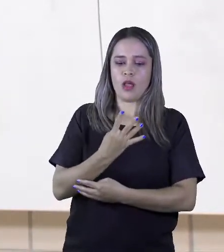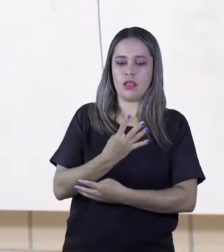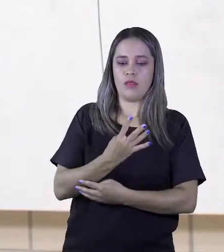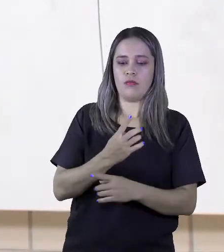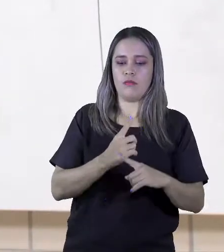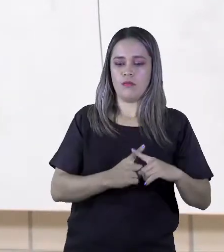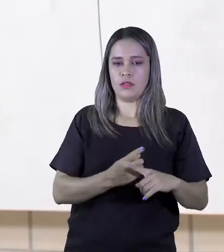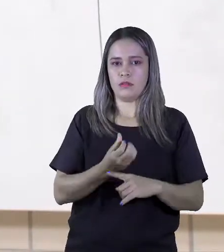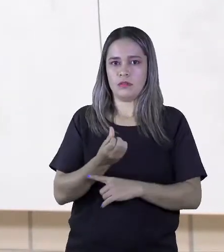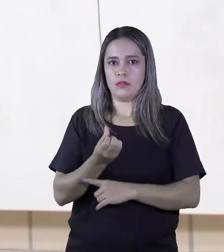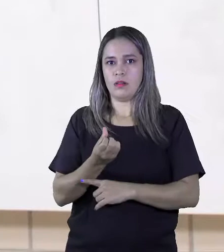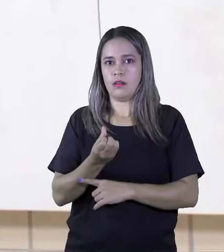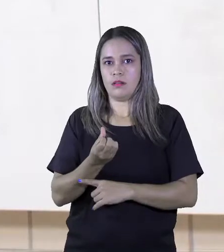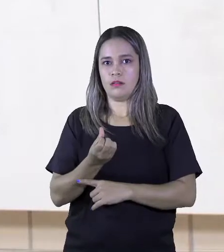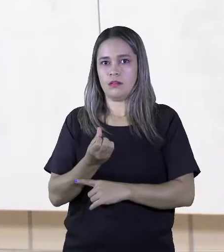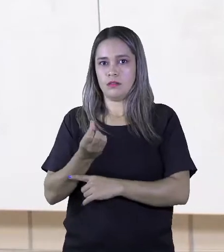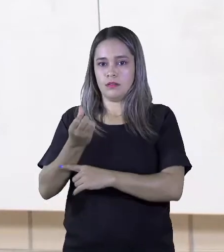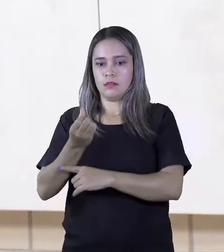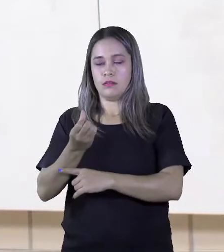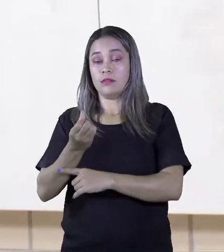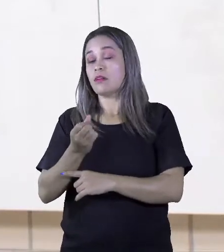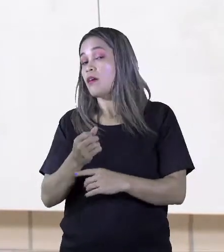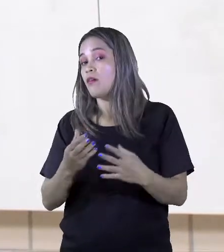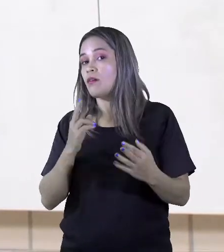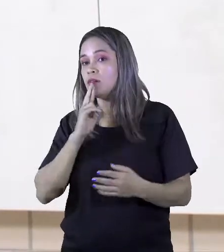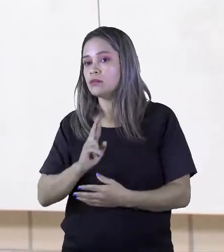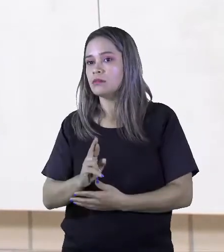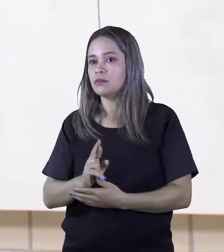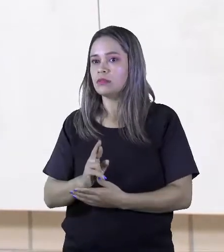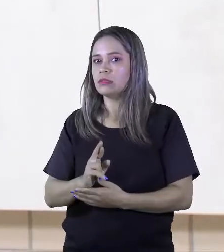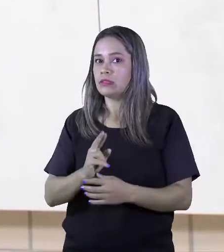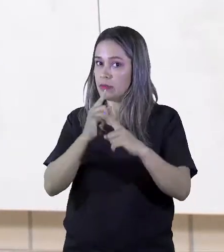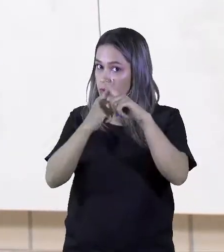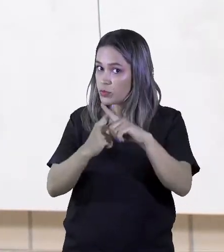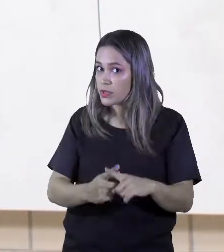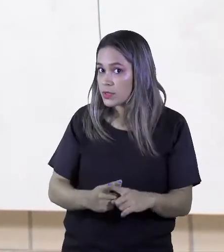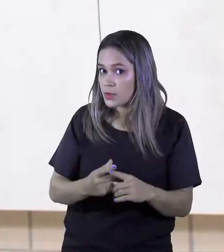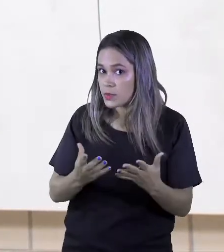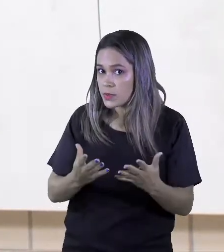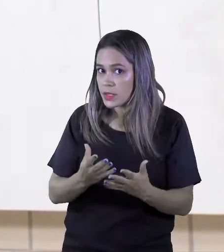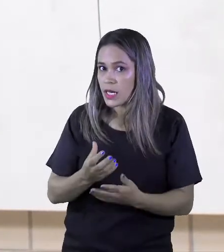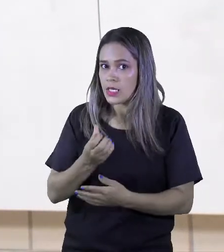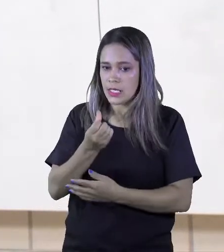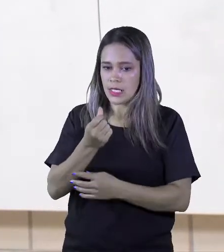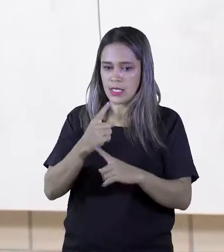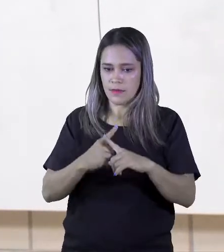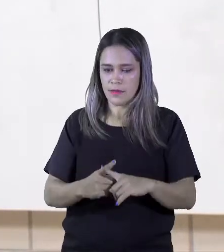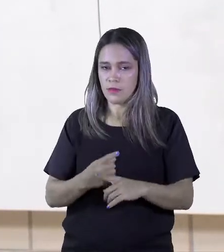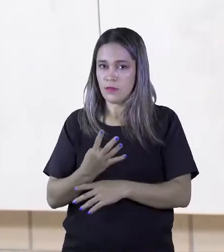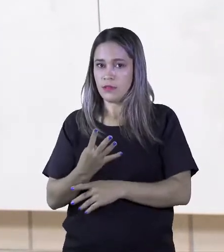6. 4 vezes 6, pessoal, tabuada de multiplicação, 6 vezes 4,